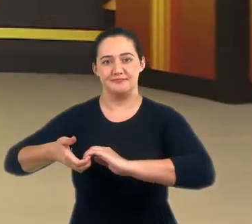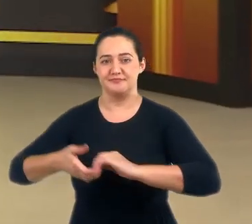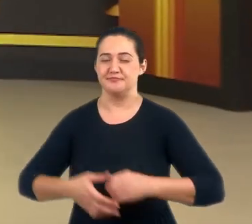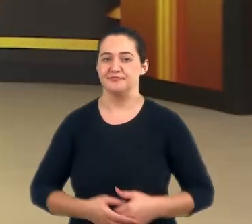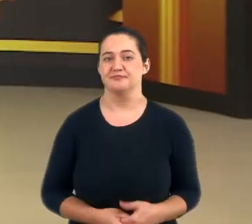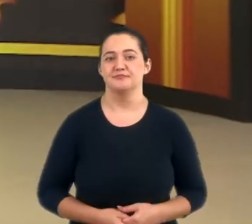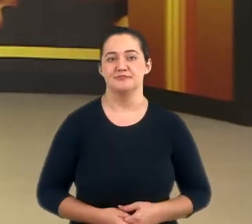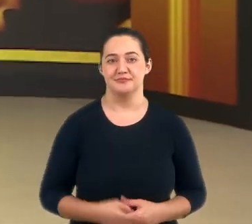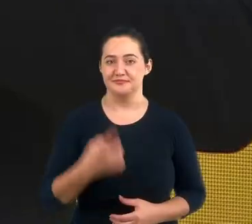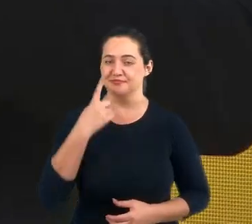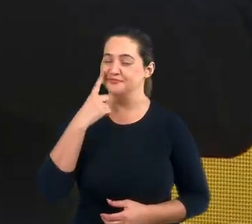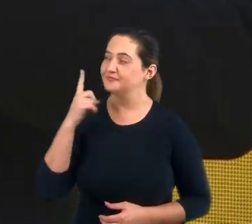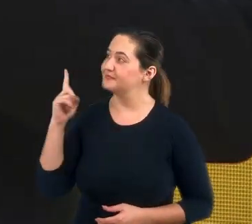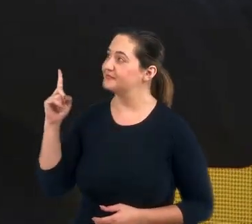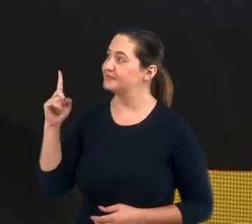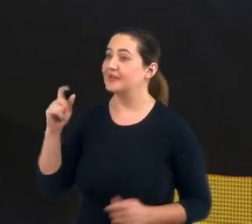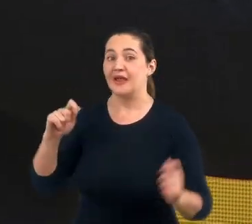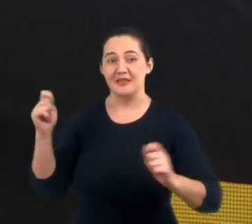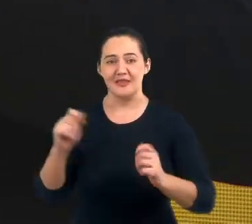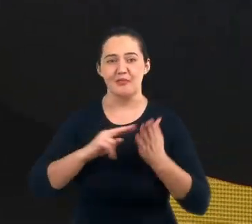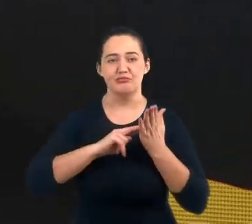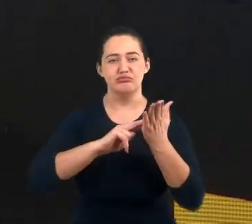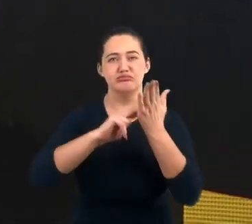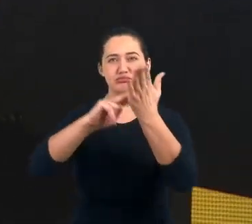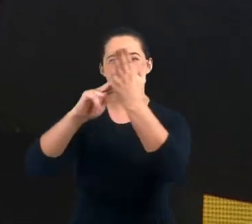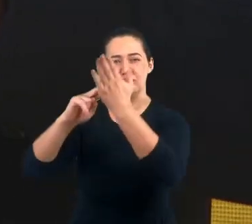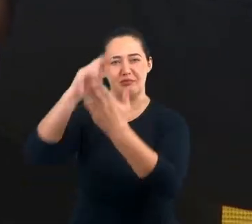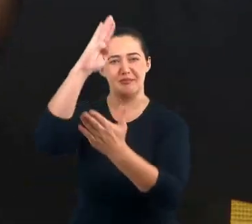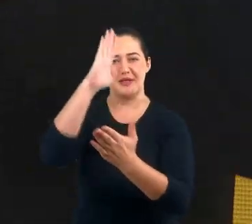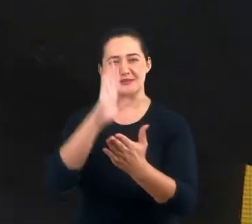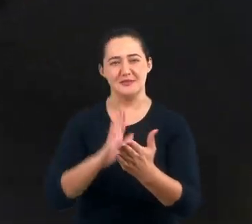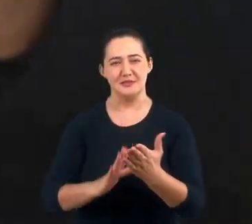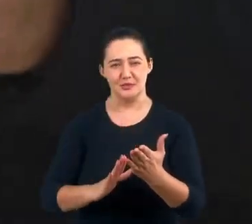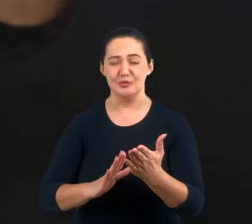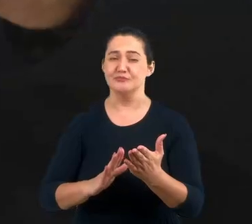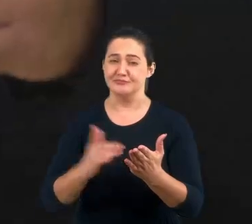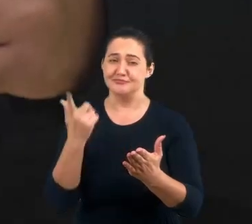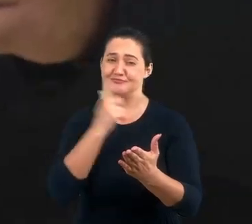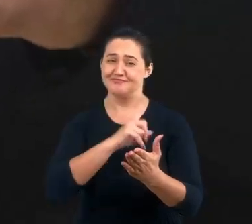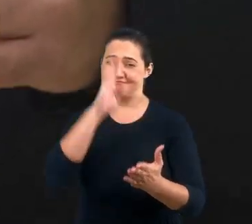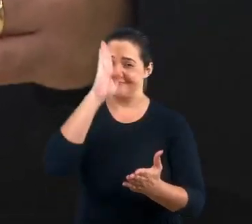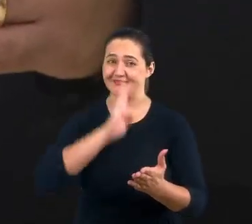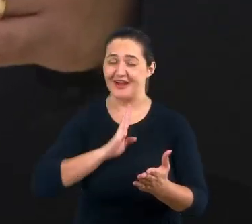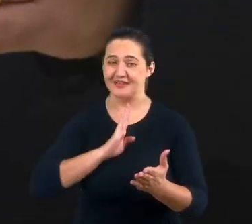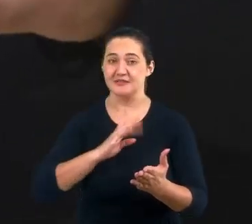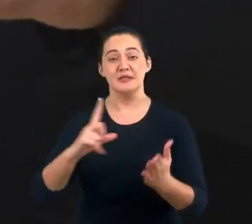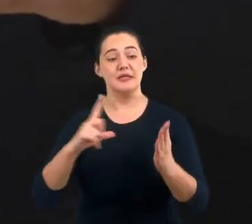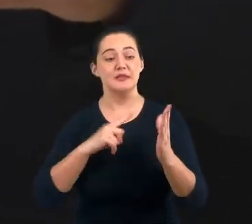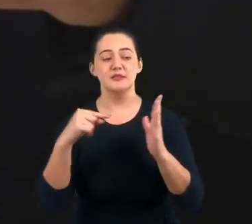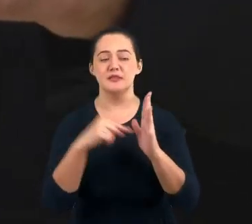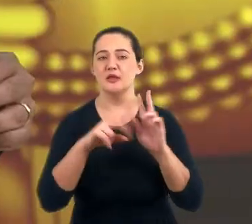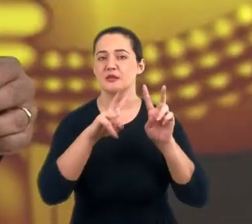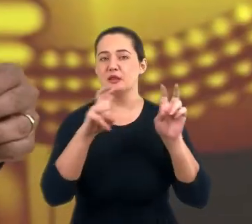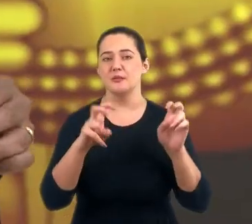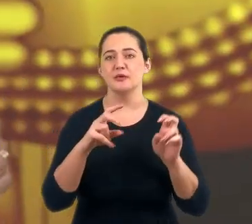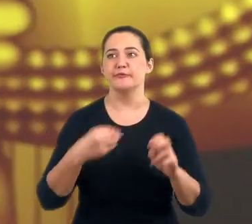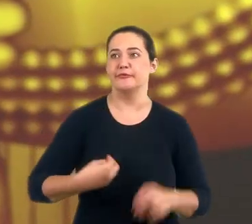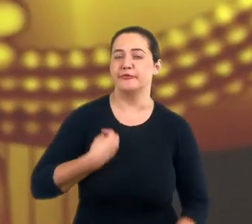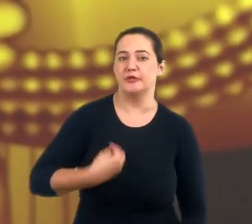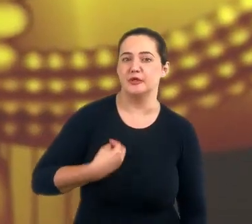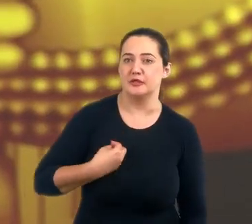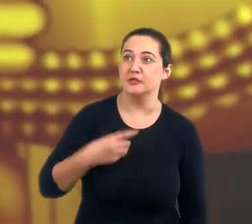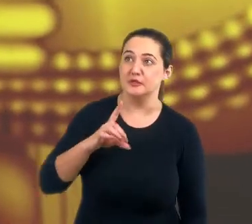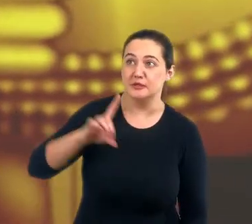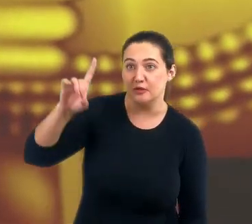Guia de Estudos do Evidências, que pode chegar a você em qualquer parte do Brasil inteiramente grátis. Aqui nós temos informação